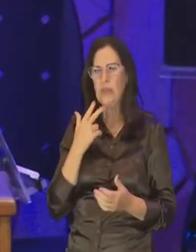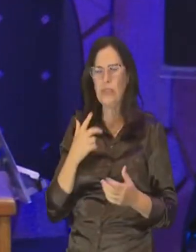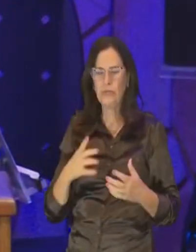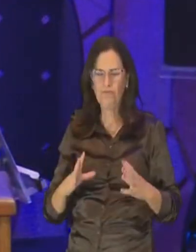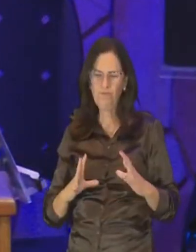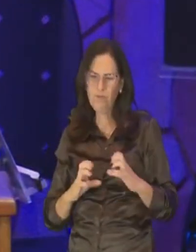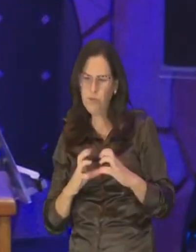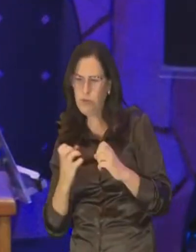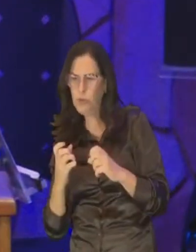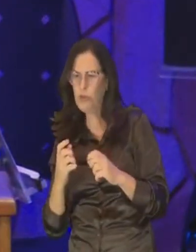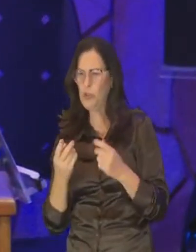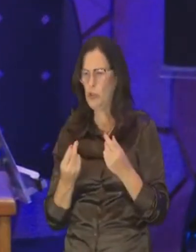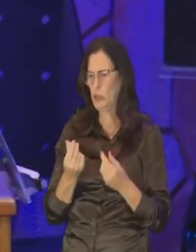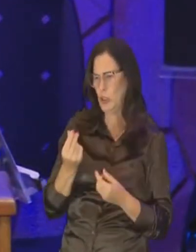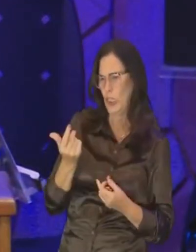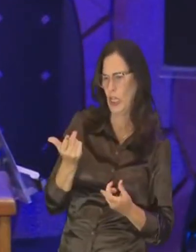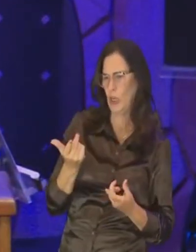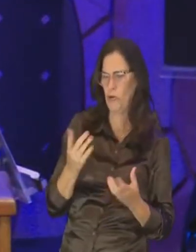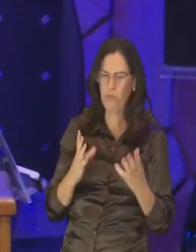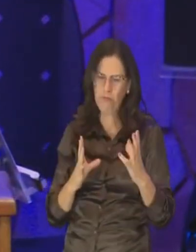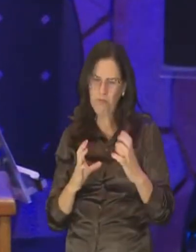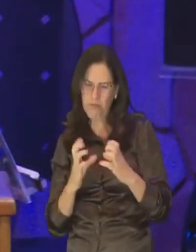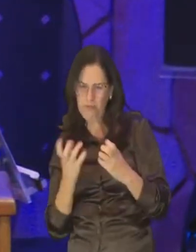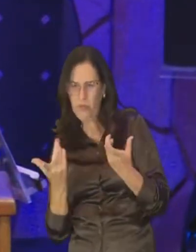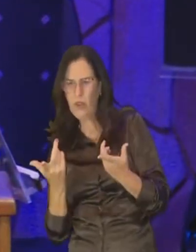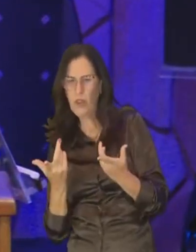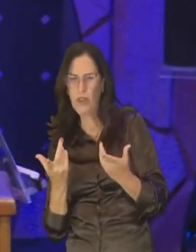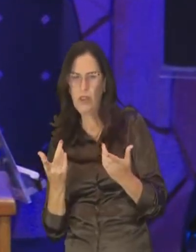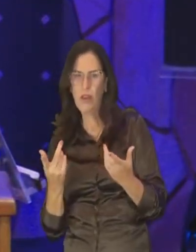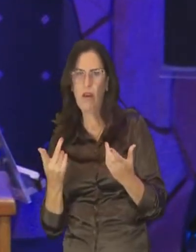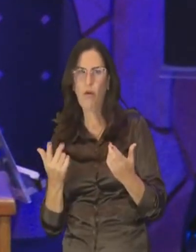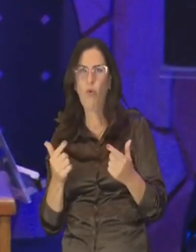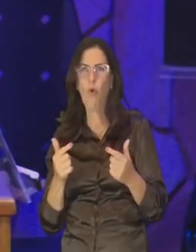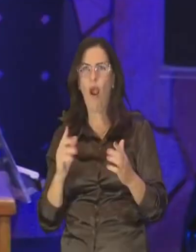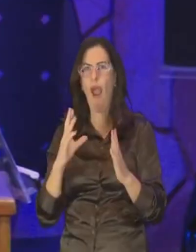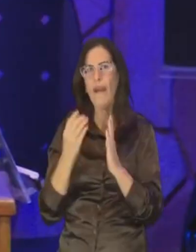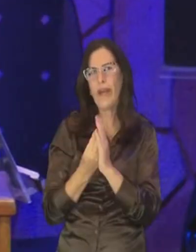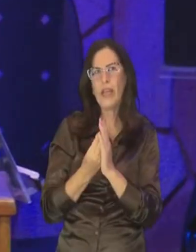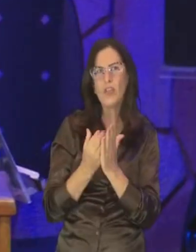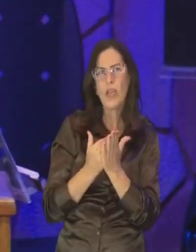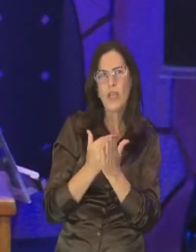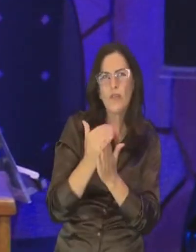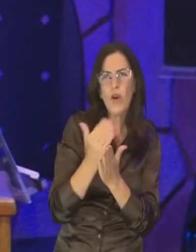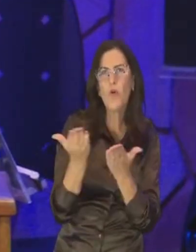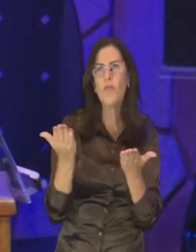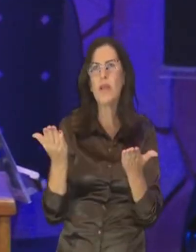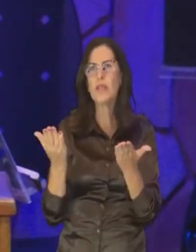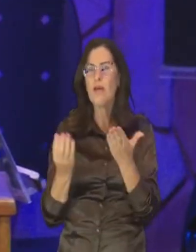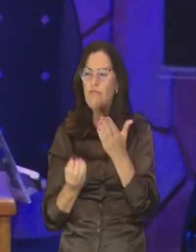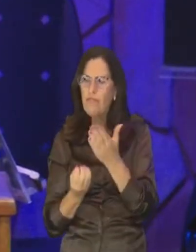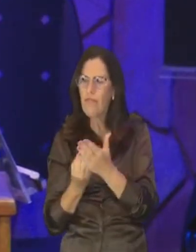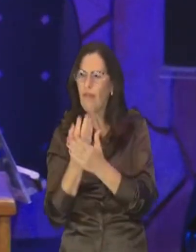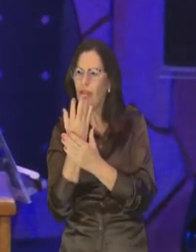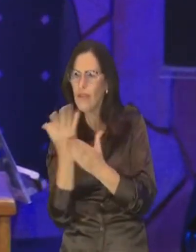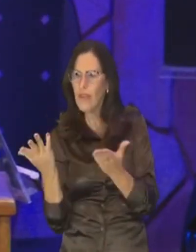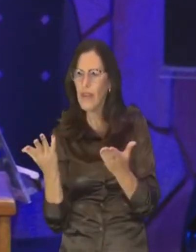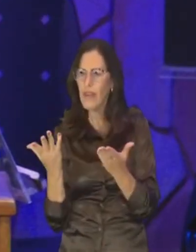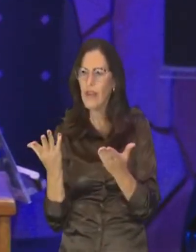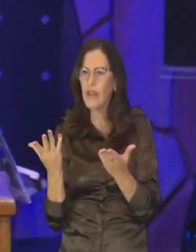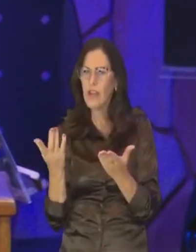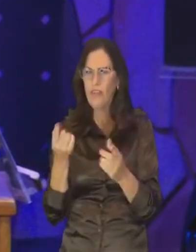conflitos econômicos, conflitos com a própria igreja primitiva, que estava ali nascendo com